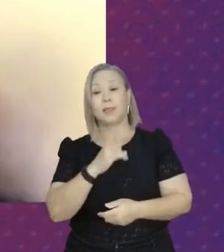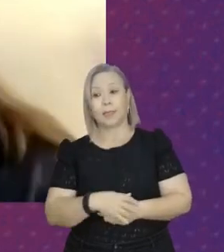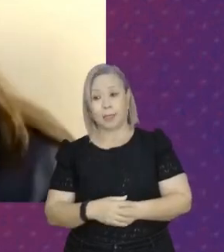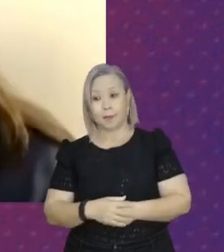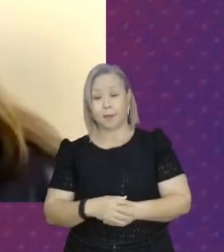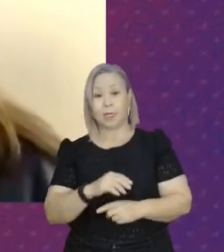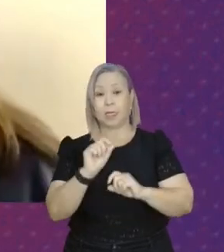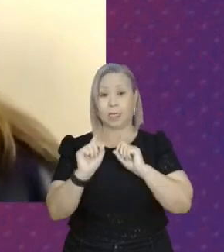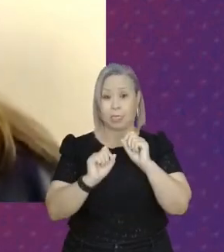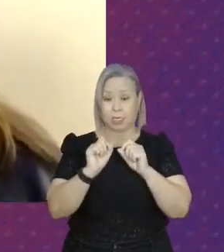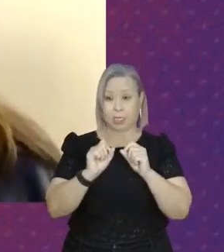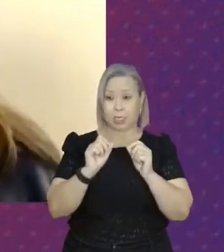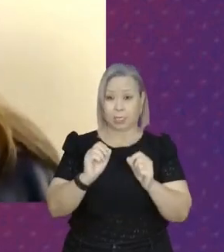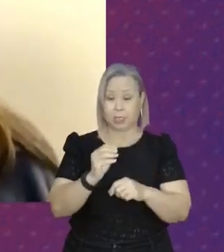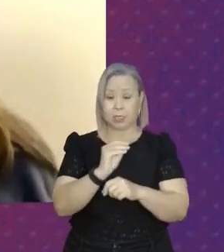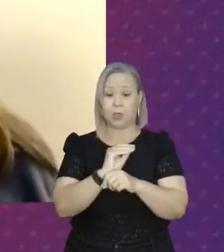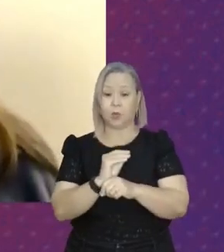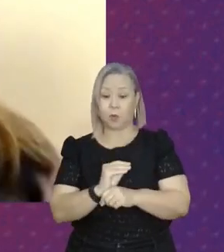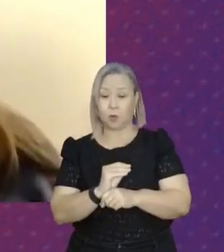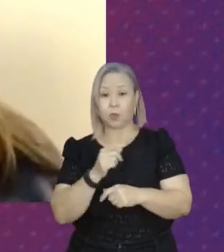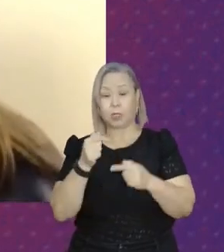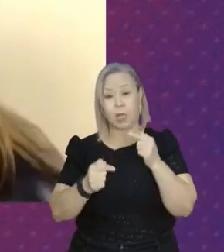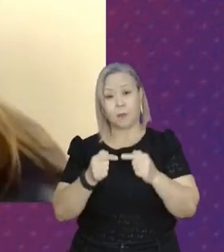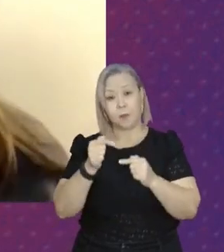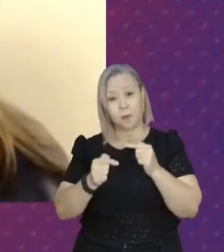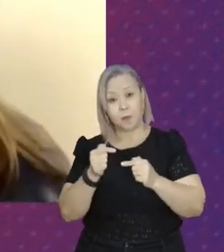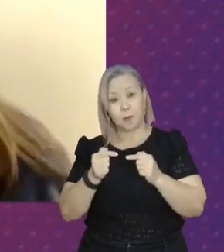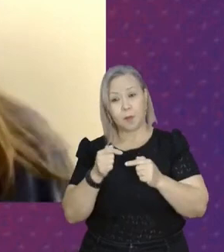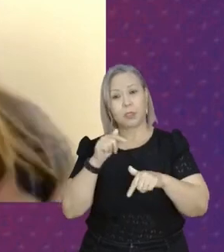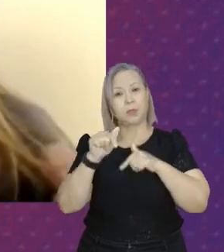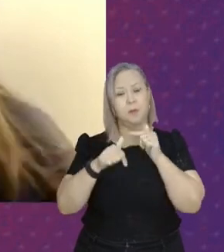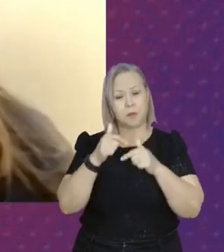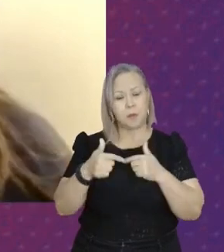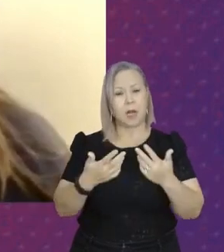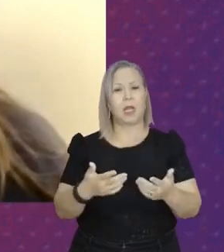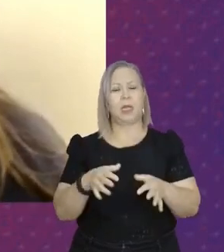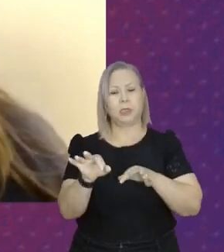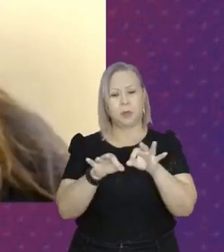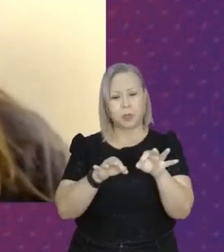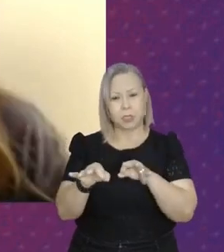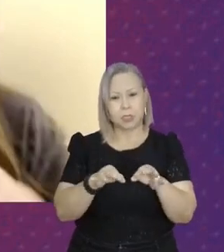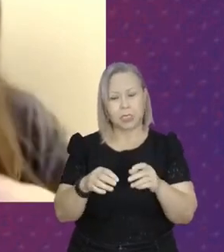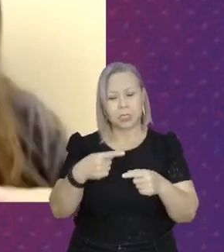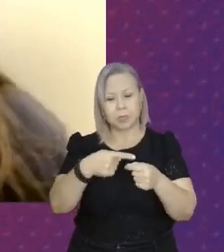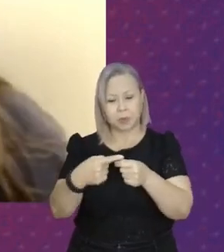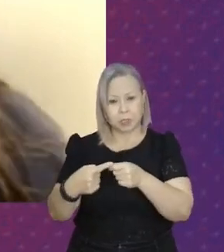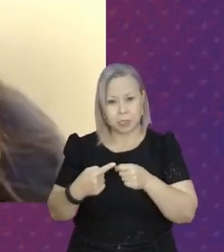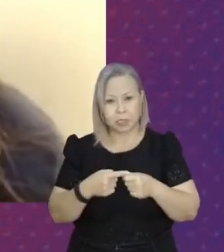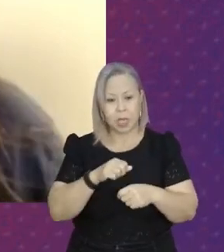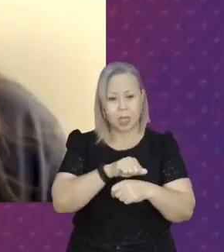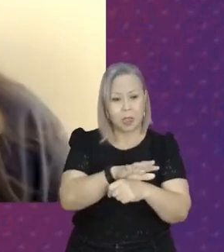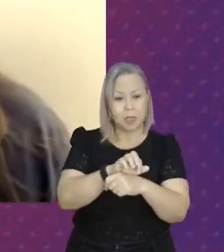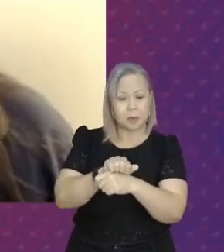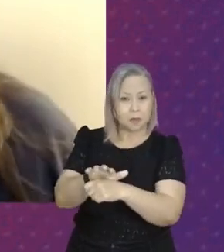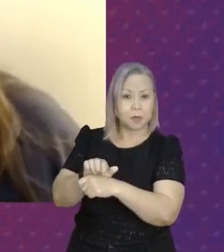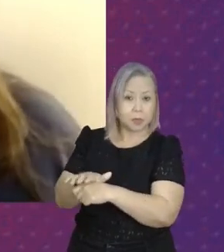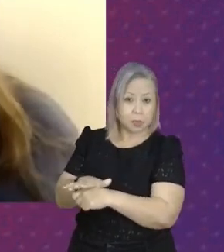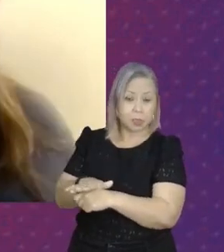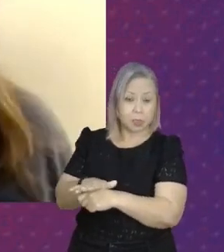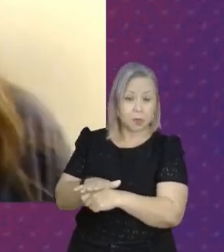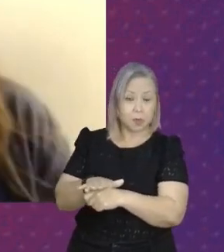que se o cuidado está no centro da política, as políticas de emprego, de trabalho, de organização da cidade, de distribuição